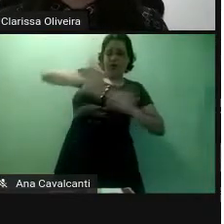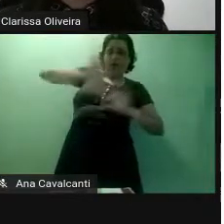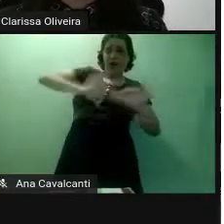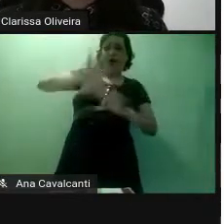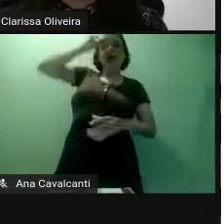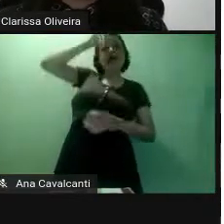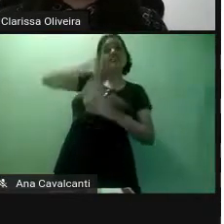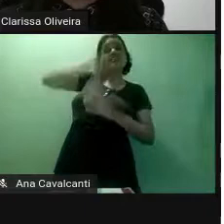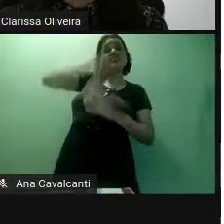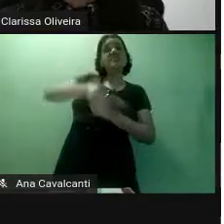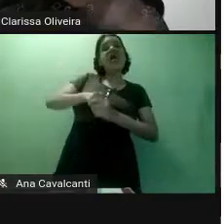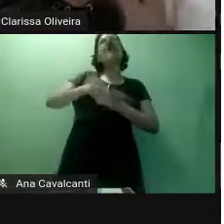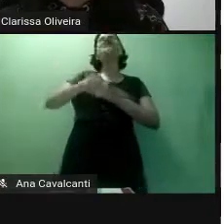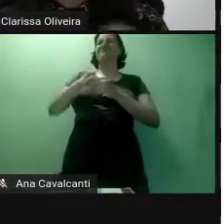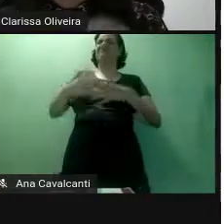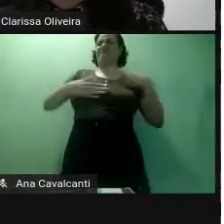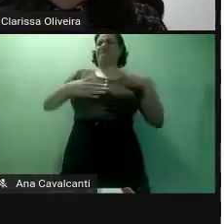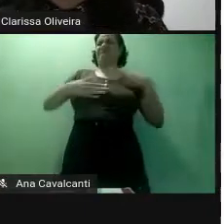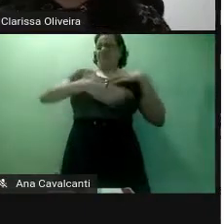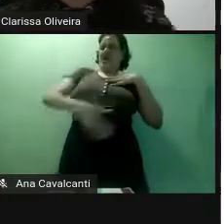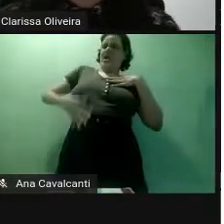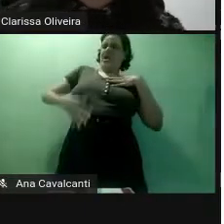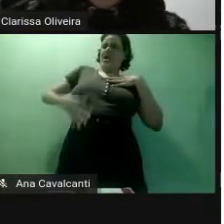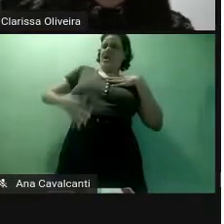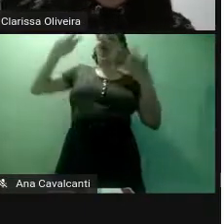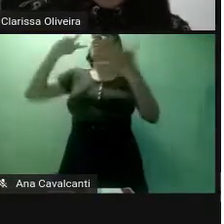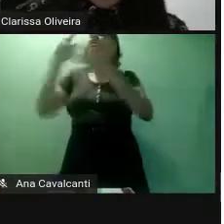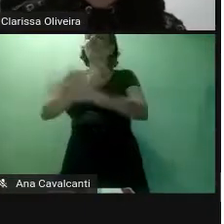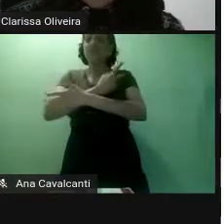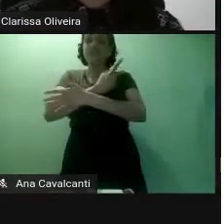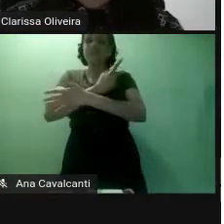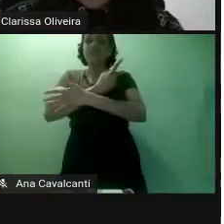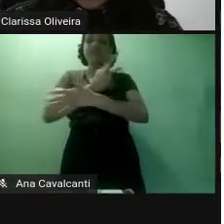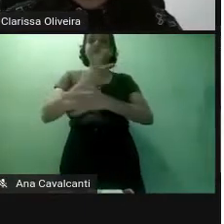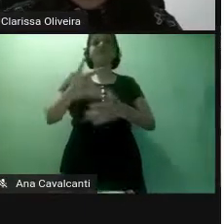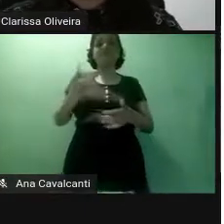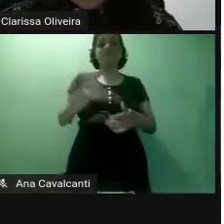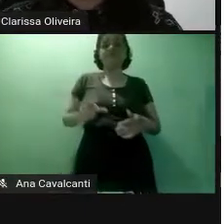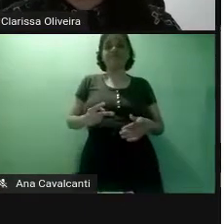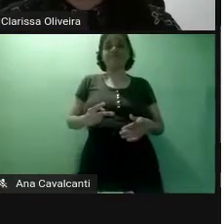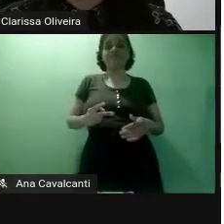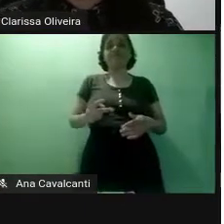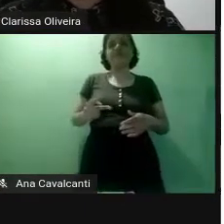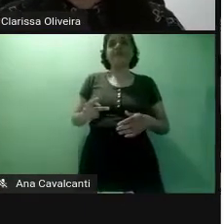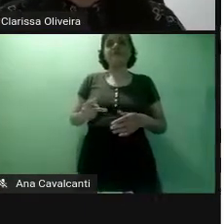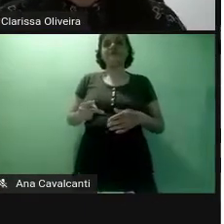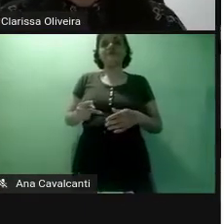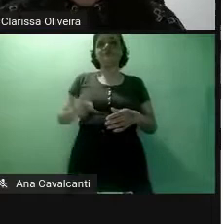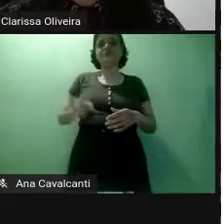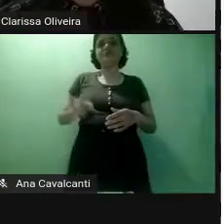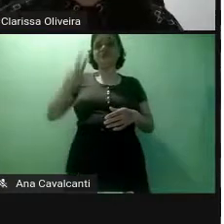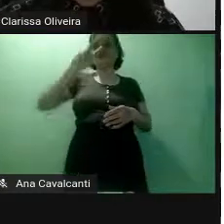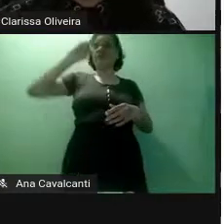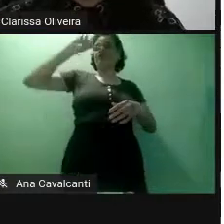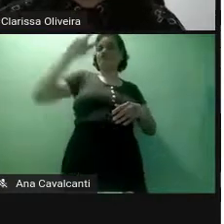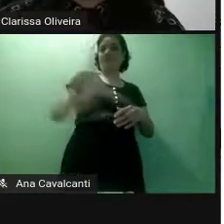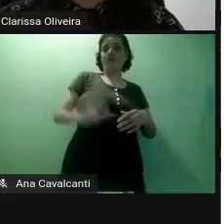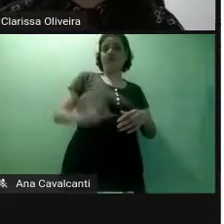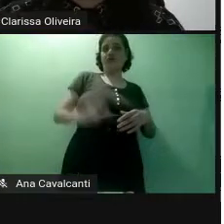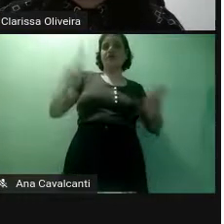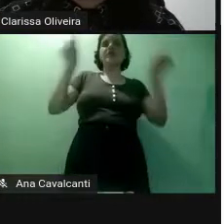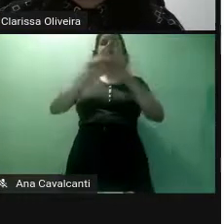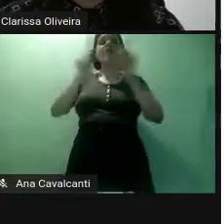trato gastrointestinal, causando, então, esses sinais e sintomas. Outro